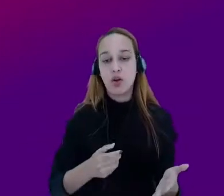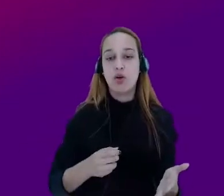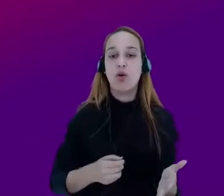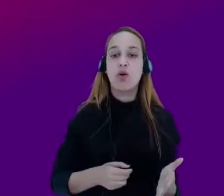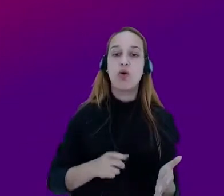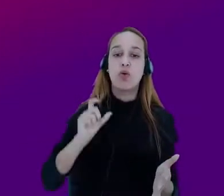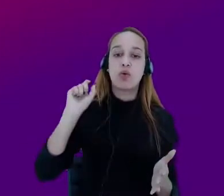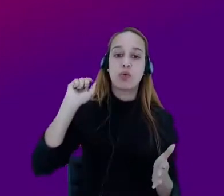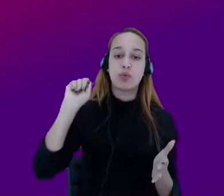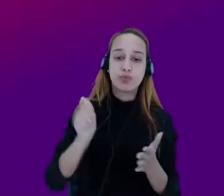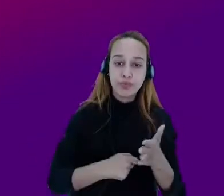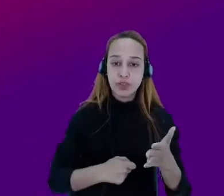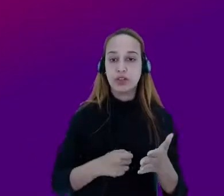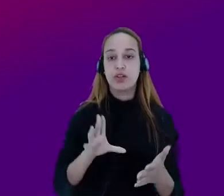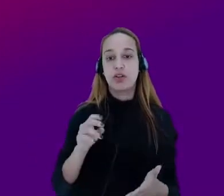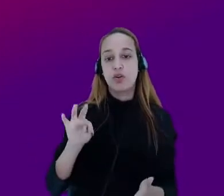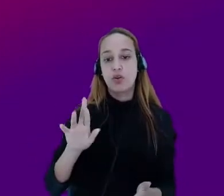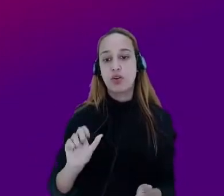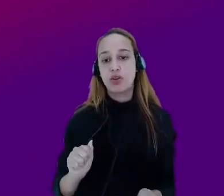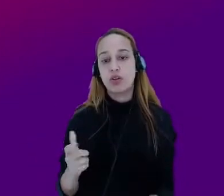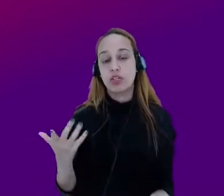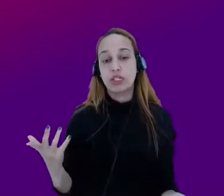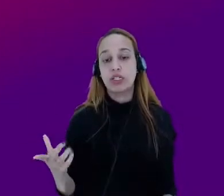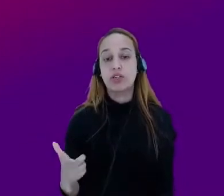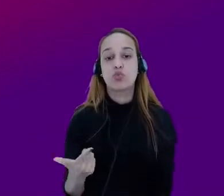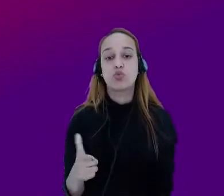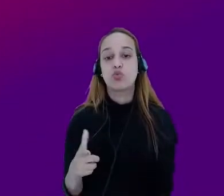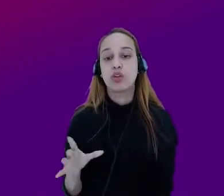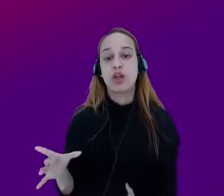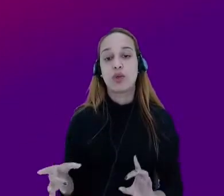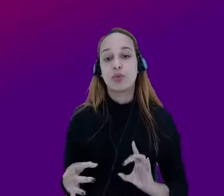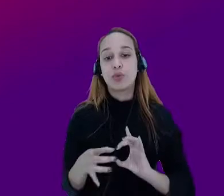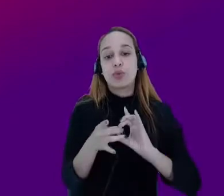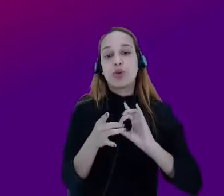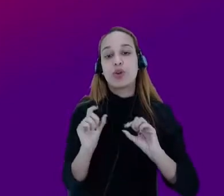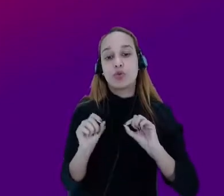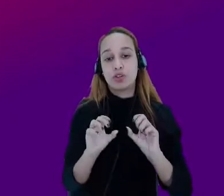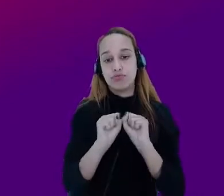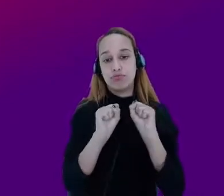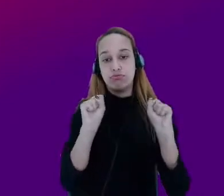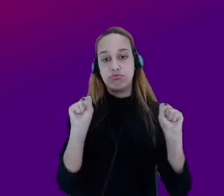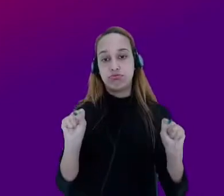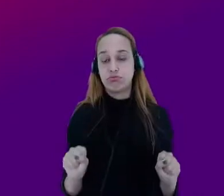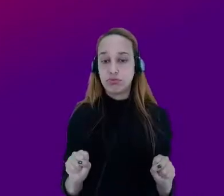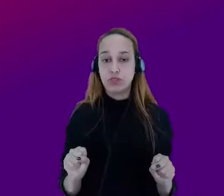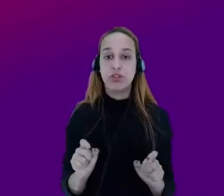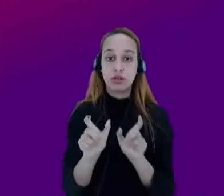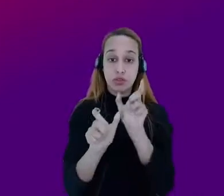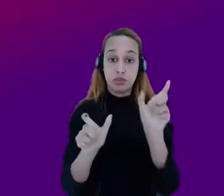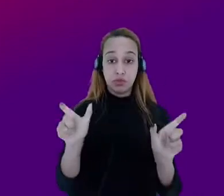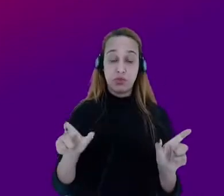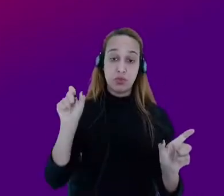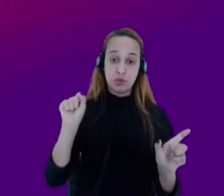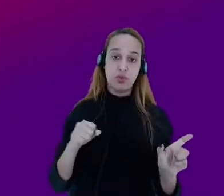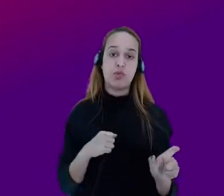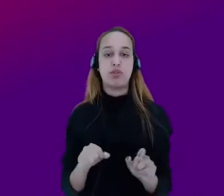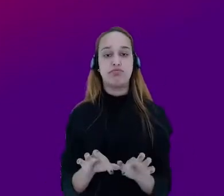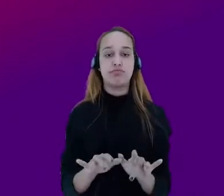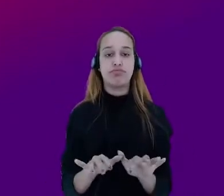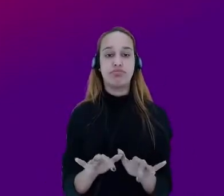processo que não existe ainda uma conexão de plataforma para a pessoa entrar, fechar o